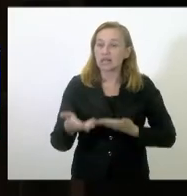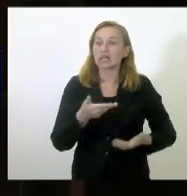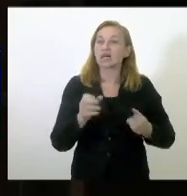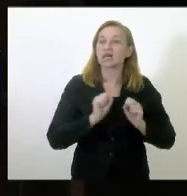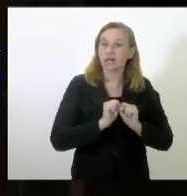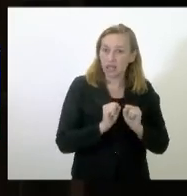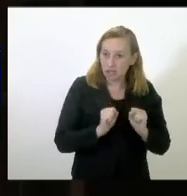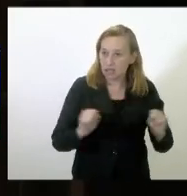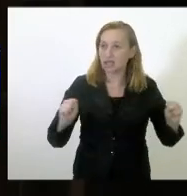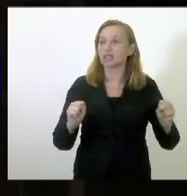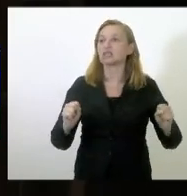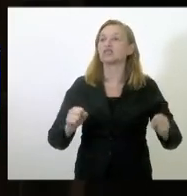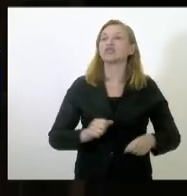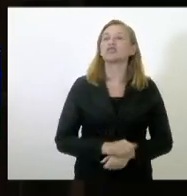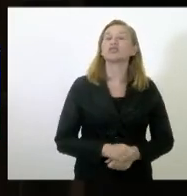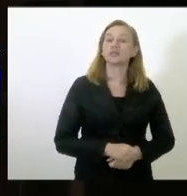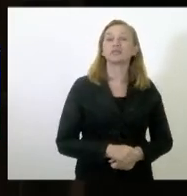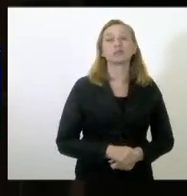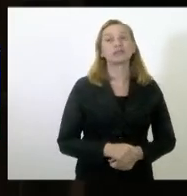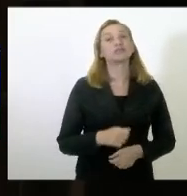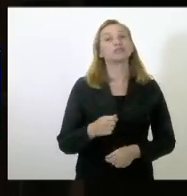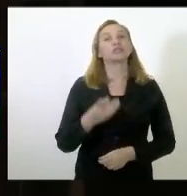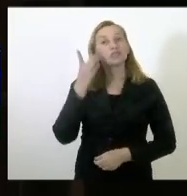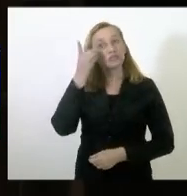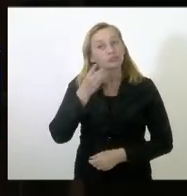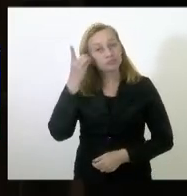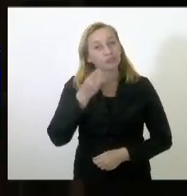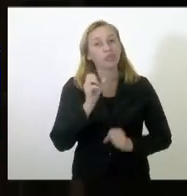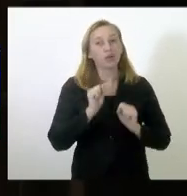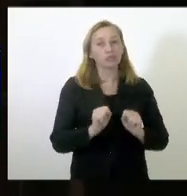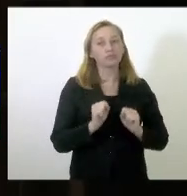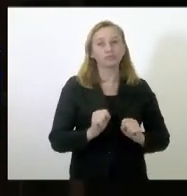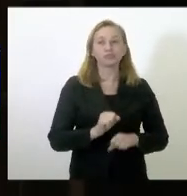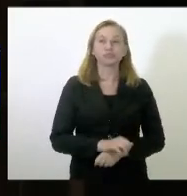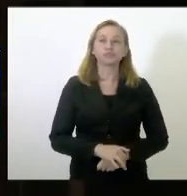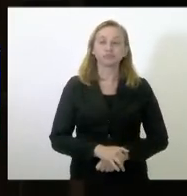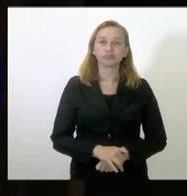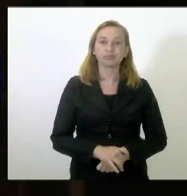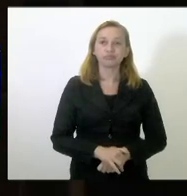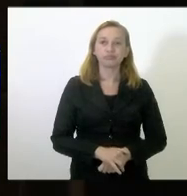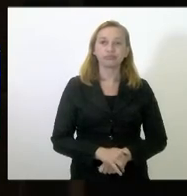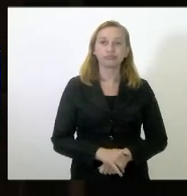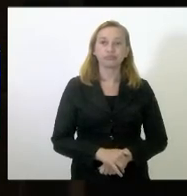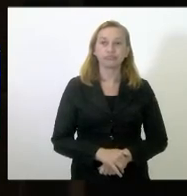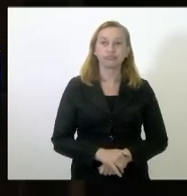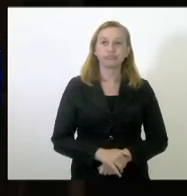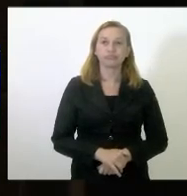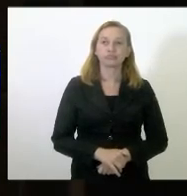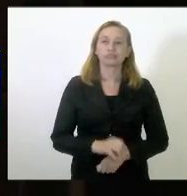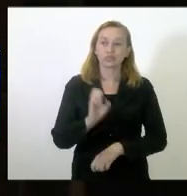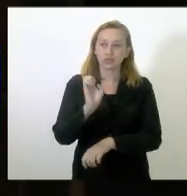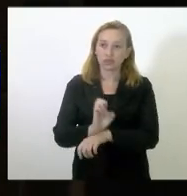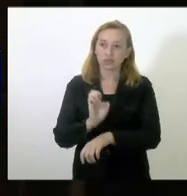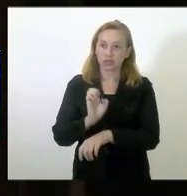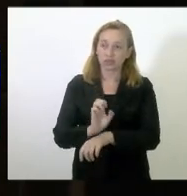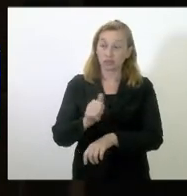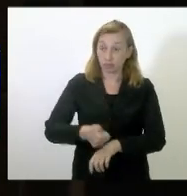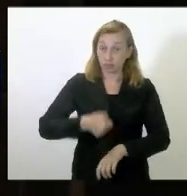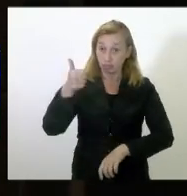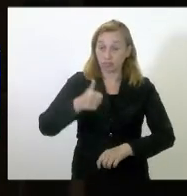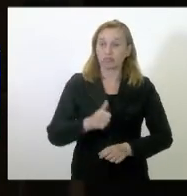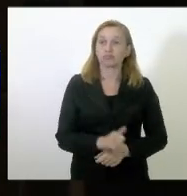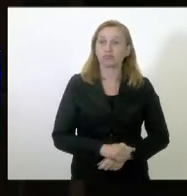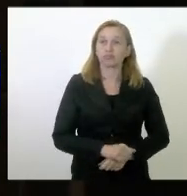aí entre os deputados para poder fazer com que as coisas do Estado aconteçam.